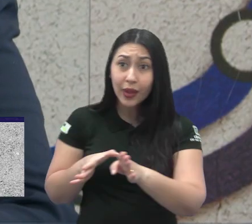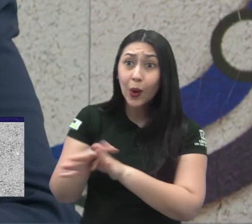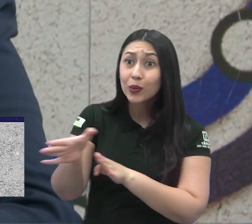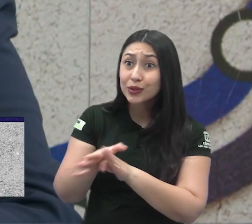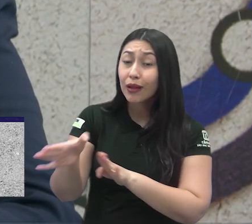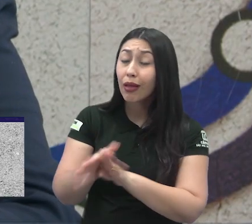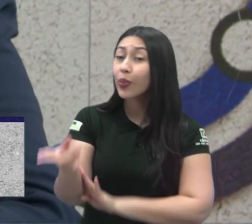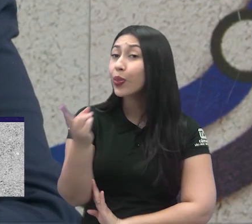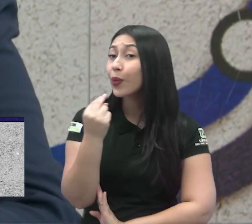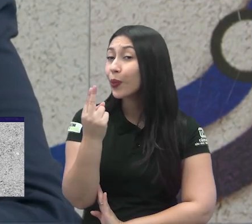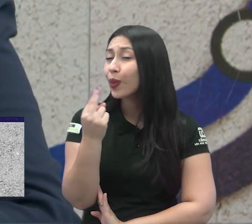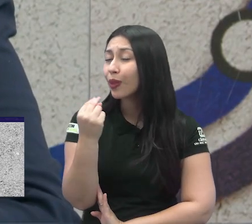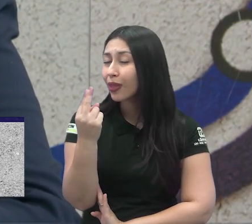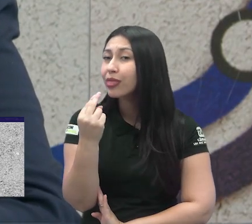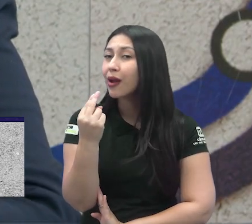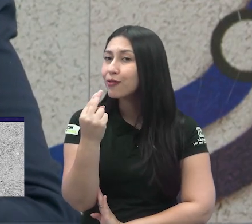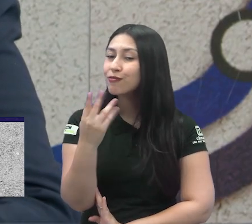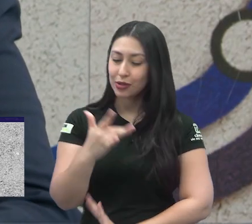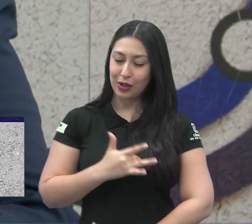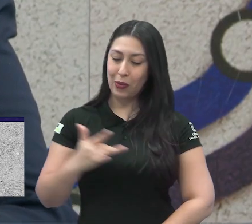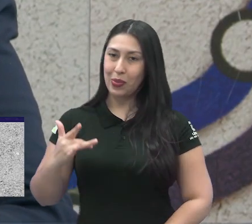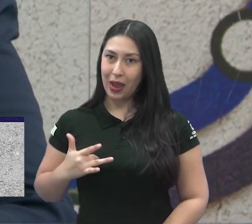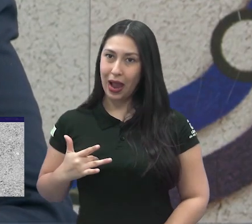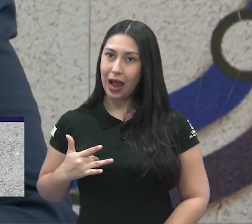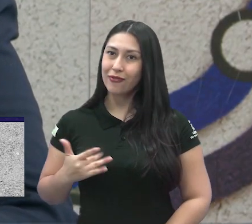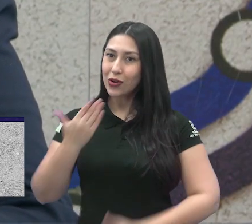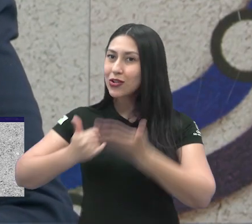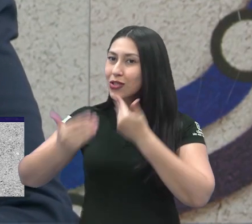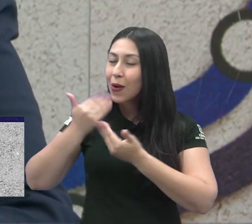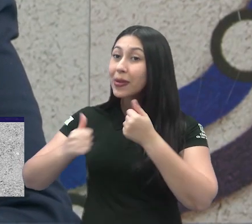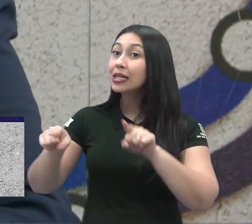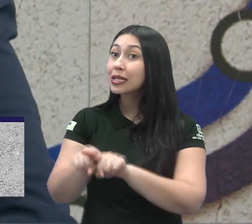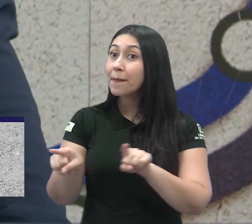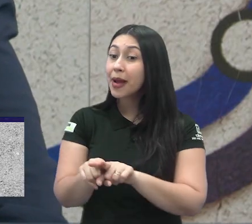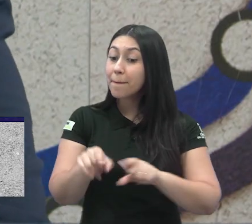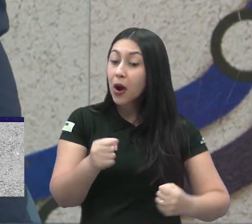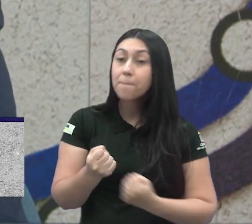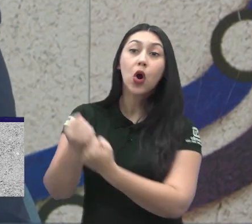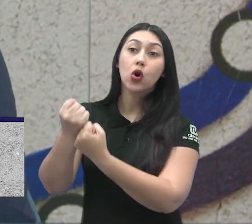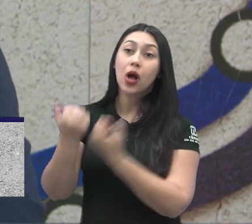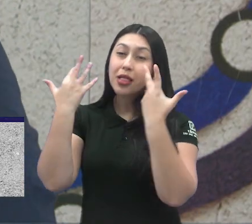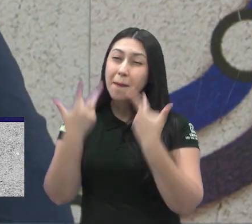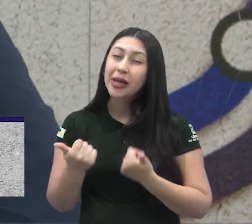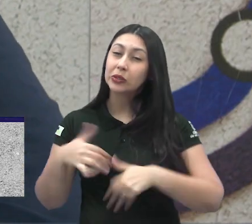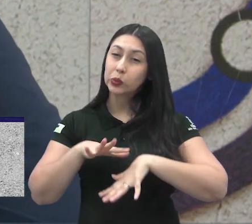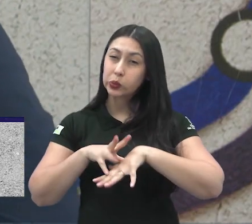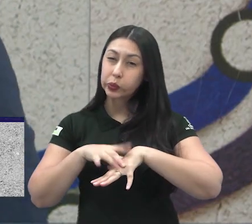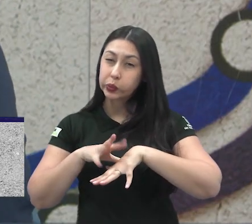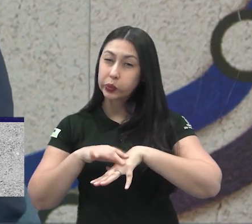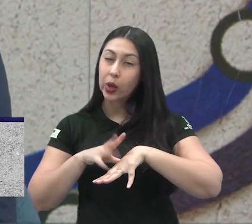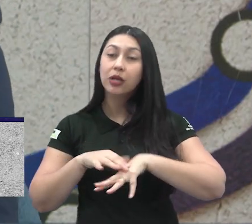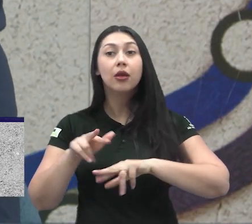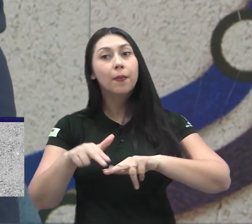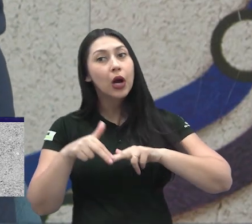formulações de dietas para animais saudáveis, dietas coadjuvantes, que a gente chama para animais que têm problemas fisiológicos. Então, é